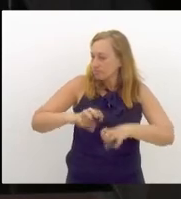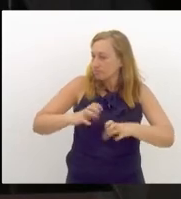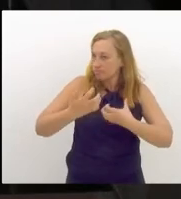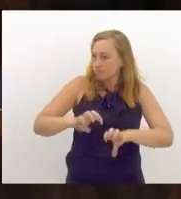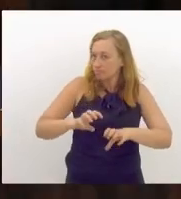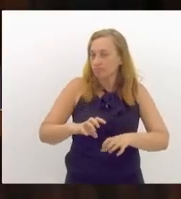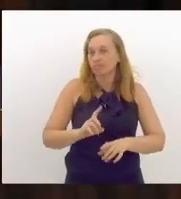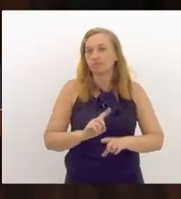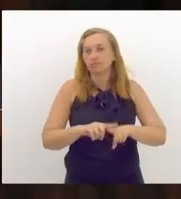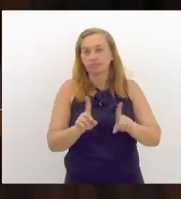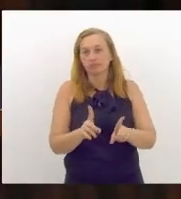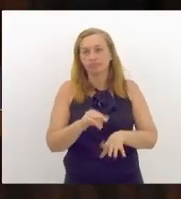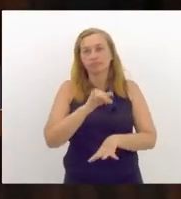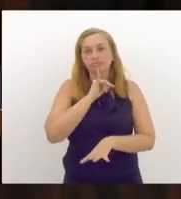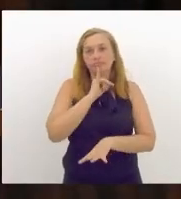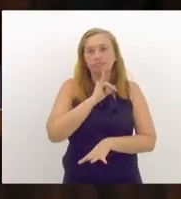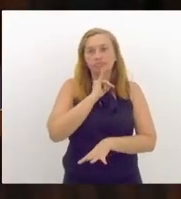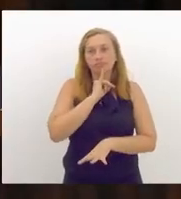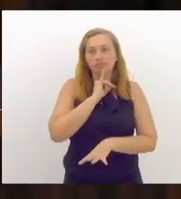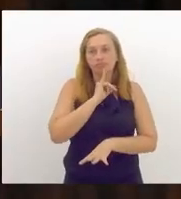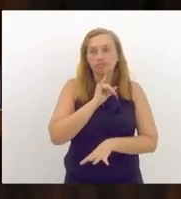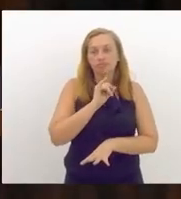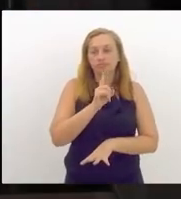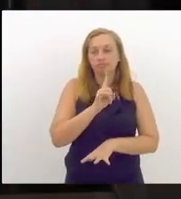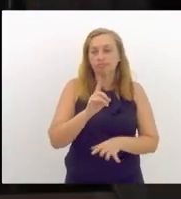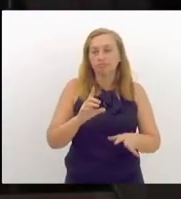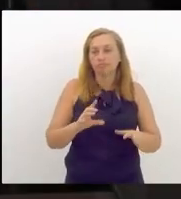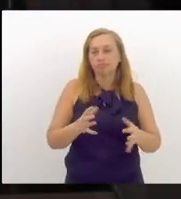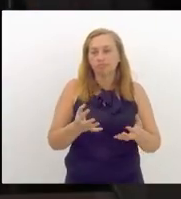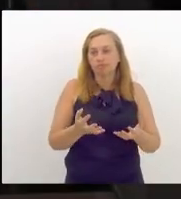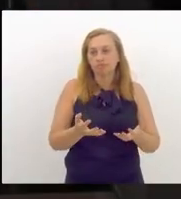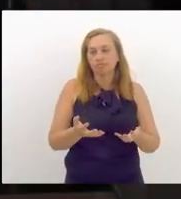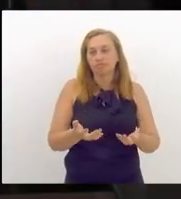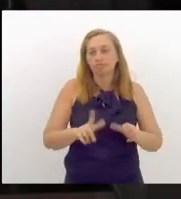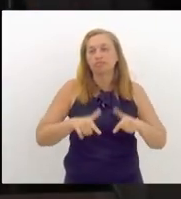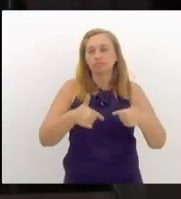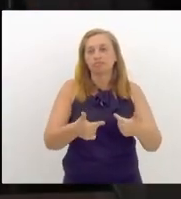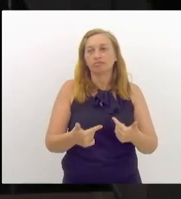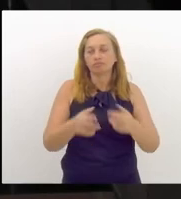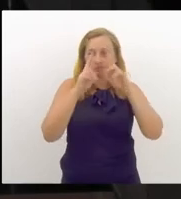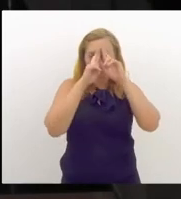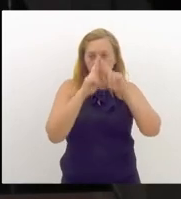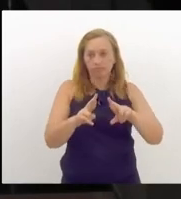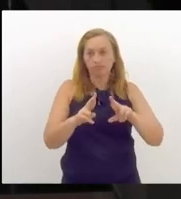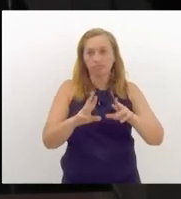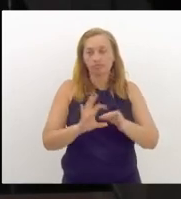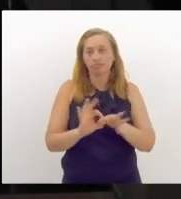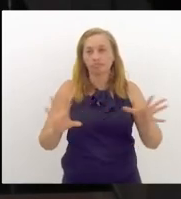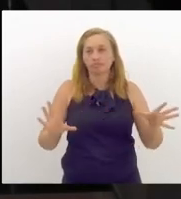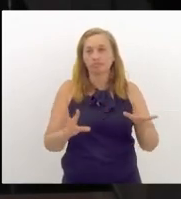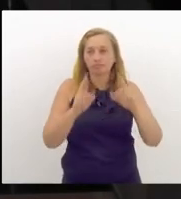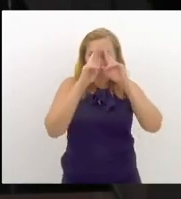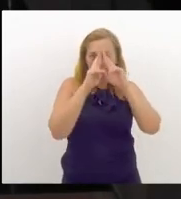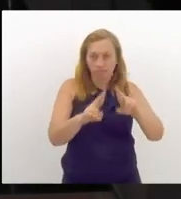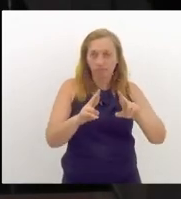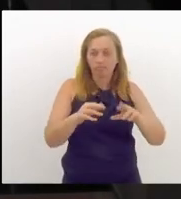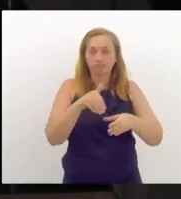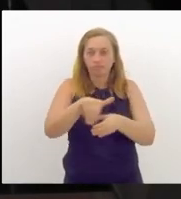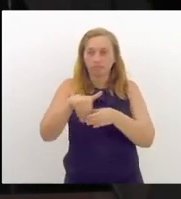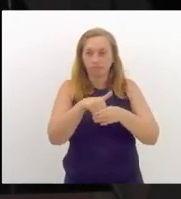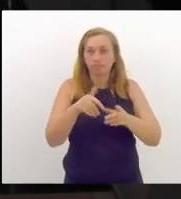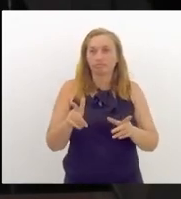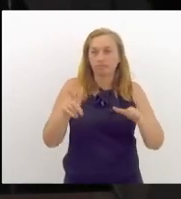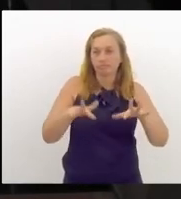vou mas infelizmente Essa não é assim que a gente age né a gente respeita a democracia e a gente respeita as urnas